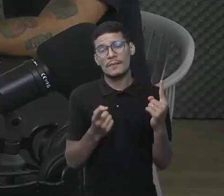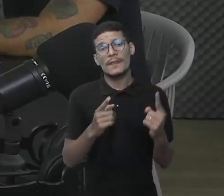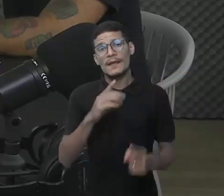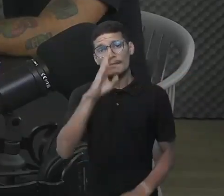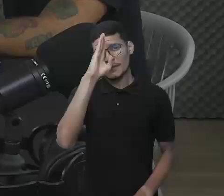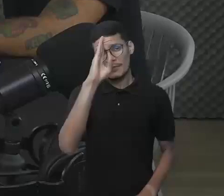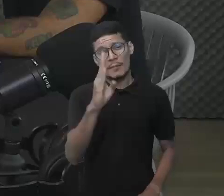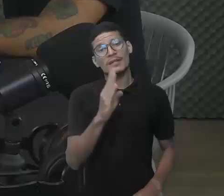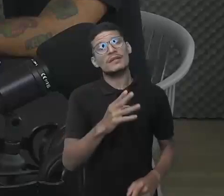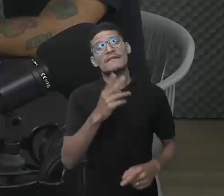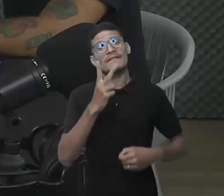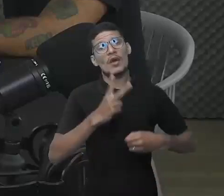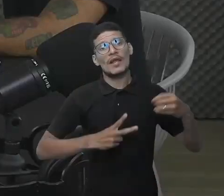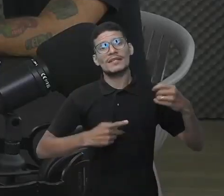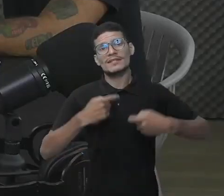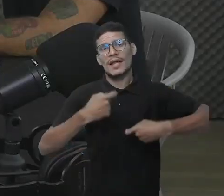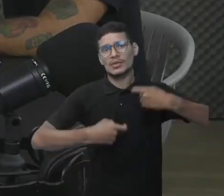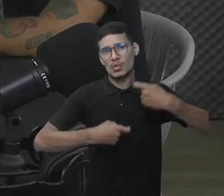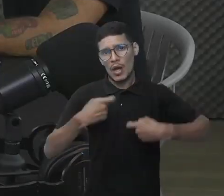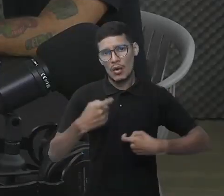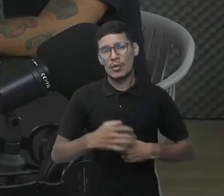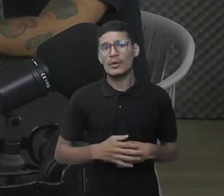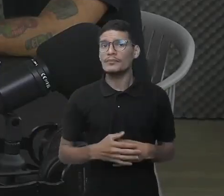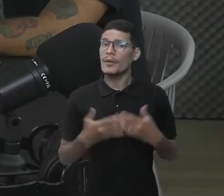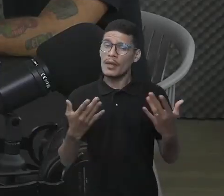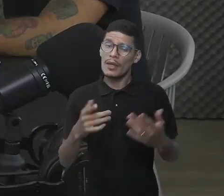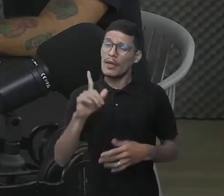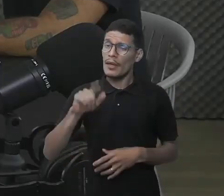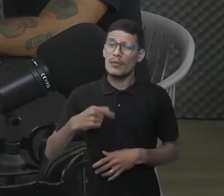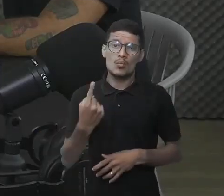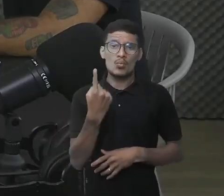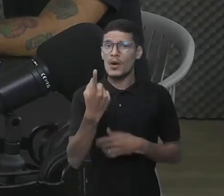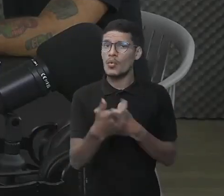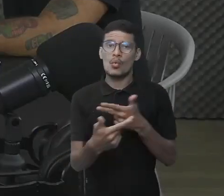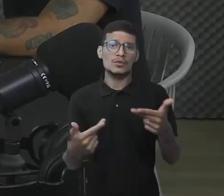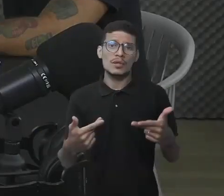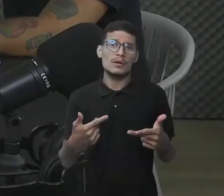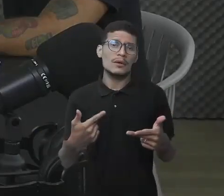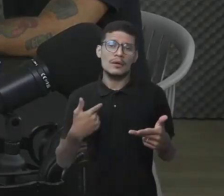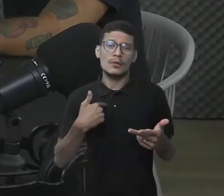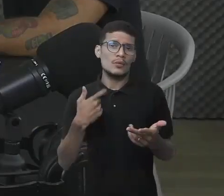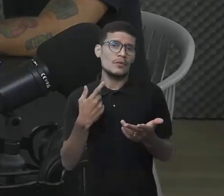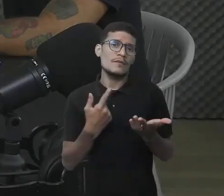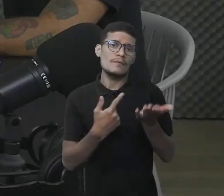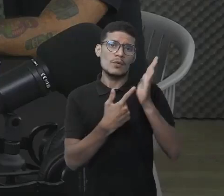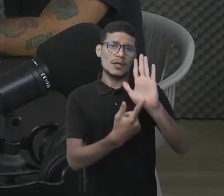a violência sexual. Essa foi uma das coisas, um dos recados que eu fui dar lá na Alep.